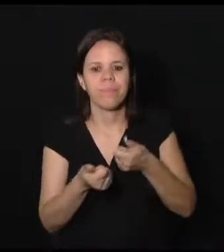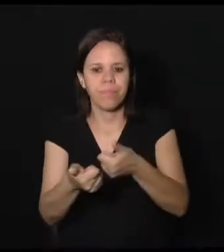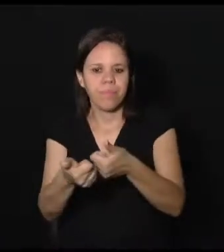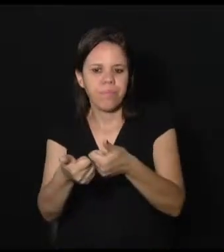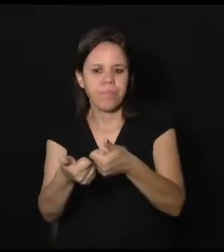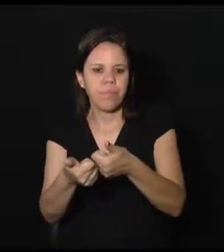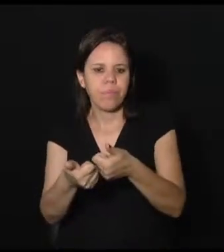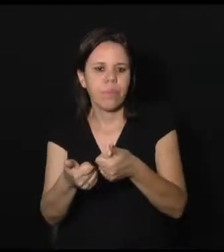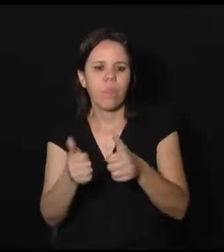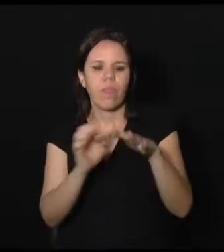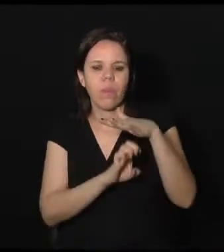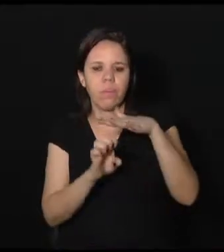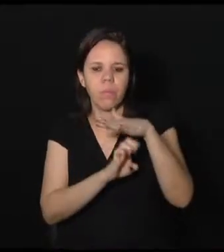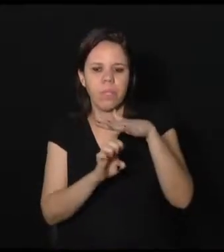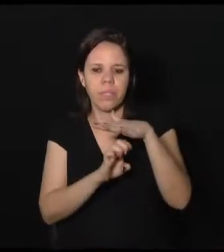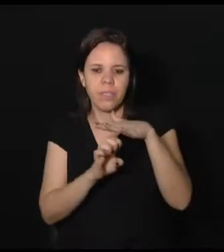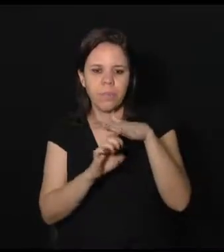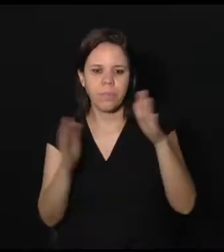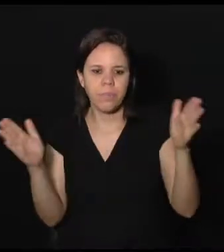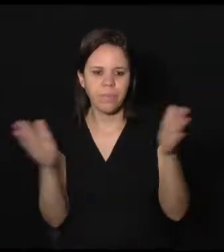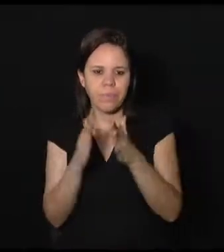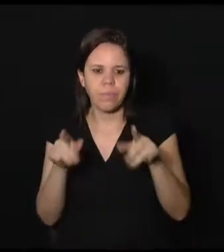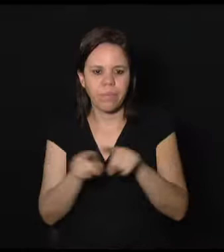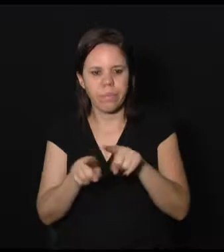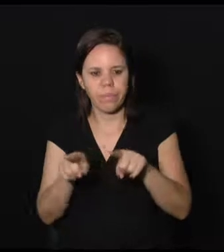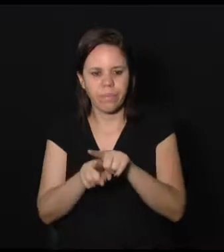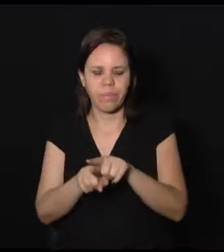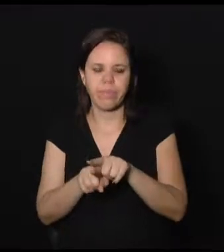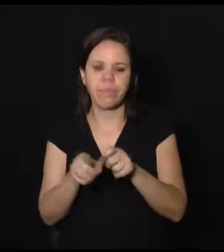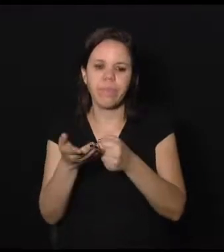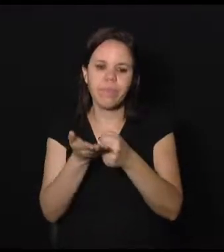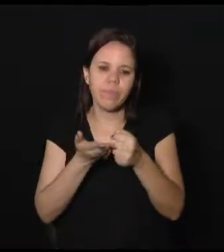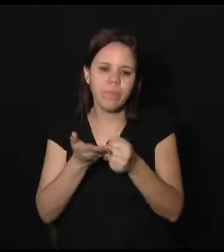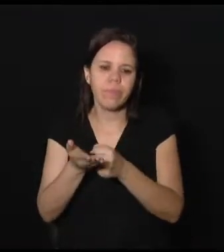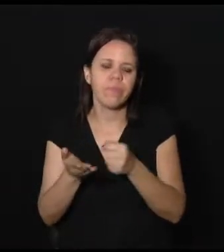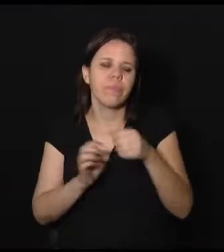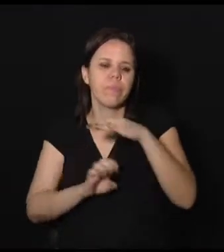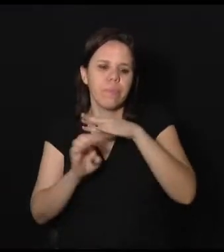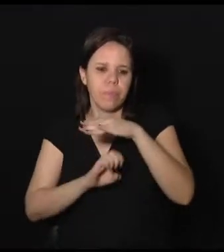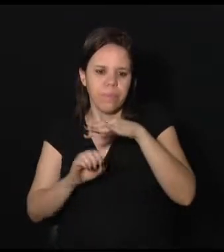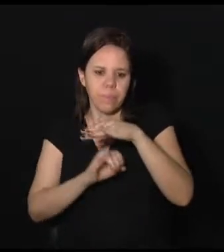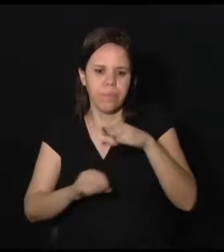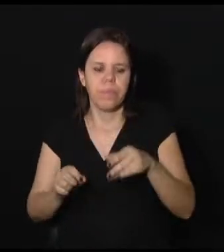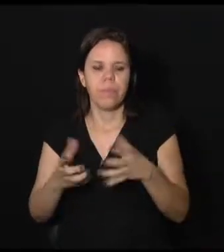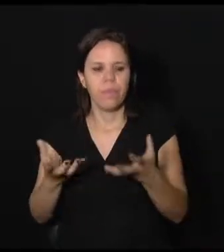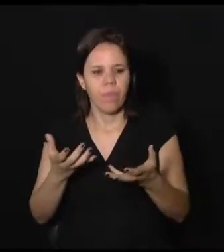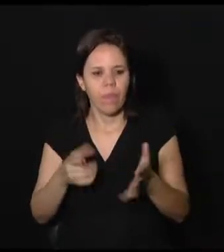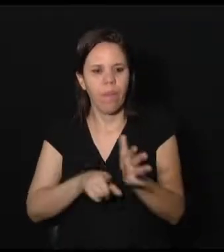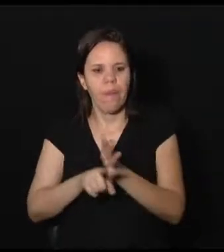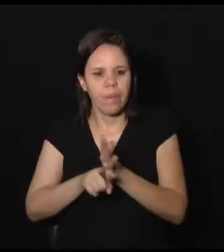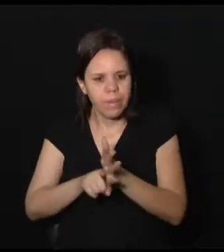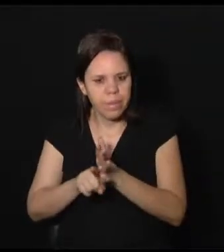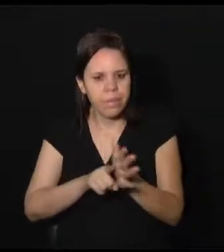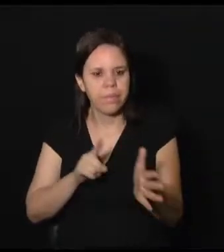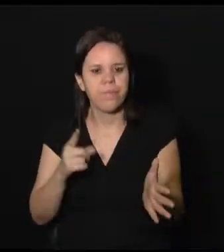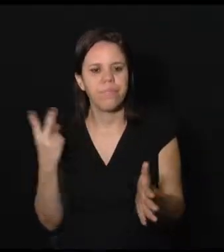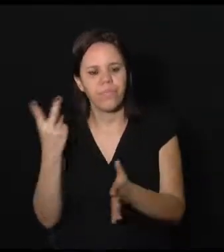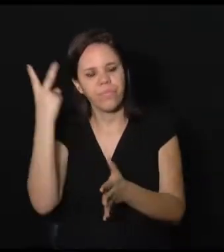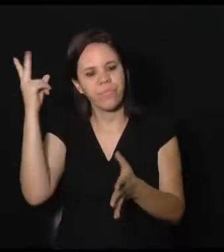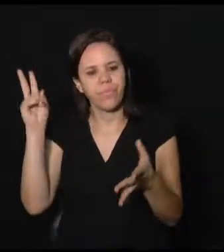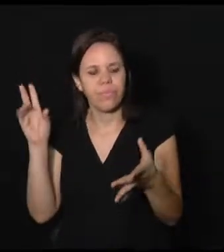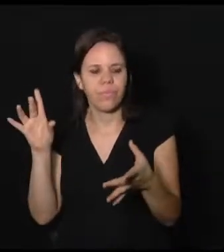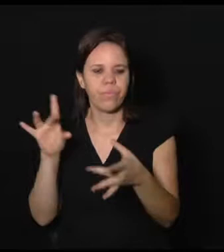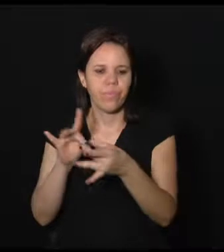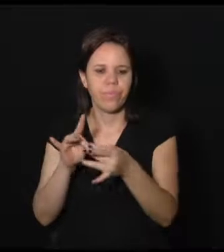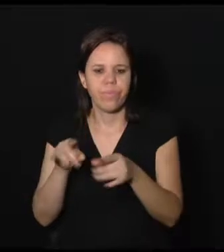e médias empresas. Então ele vai buscar facilitar a interação nas cadeias globais de valor, então com a participação de